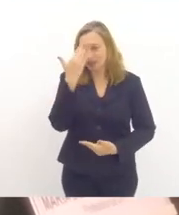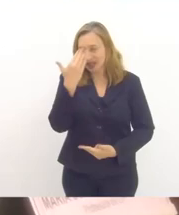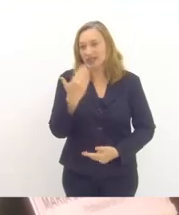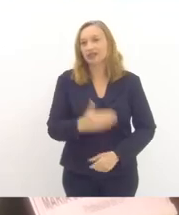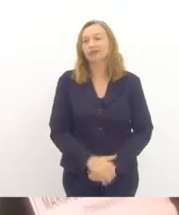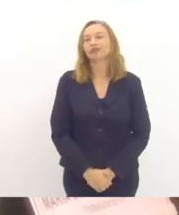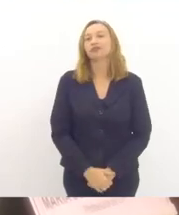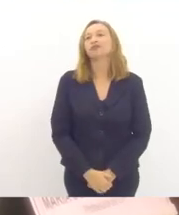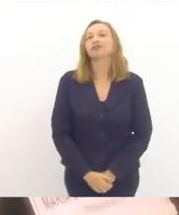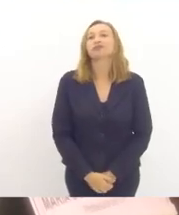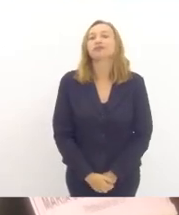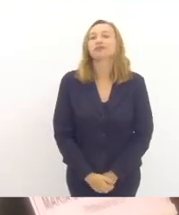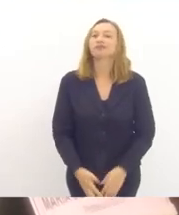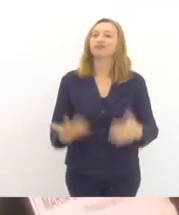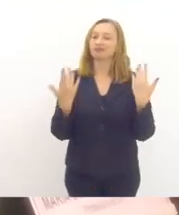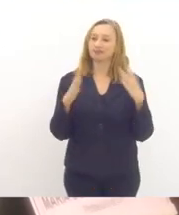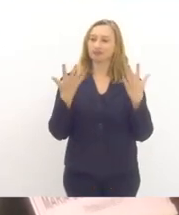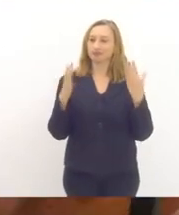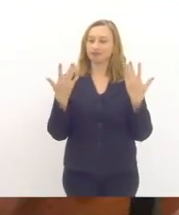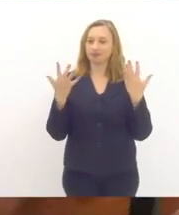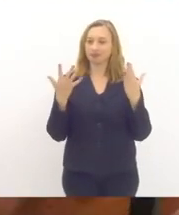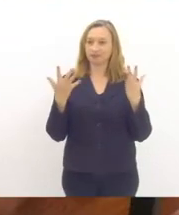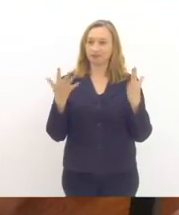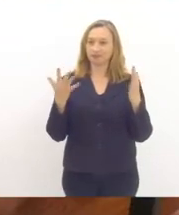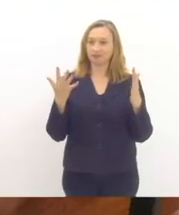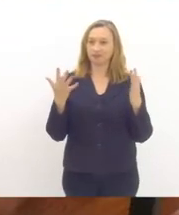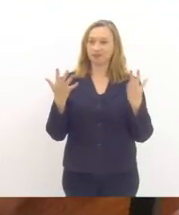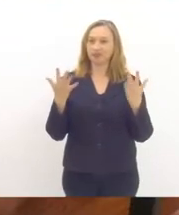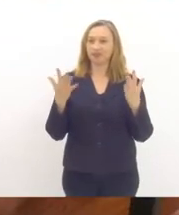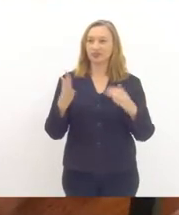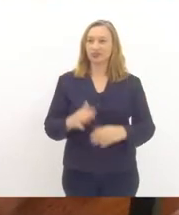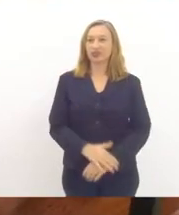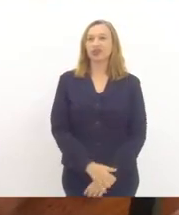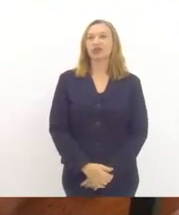Obrigada. Muito obrigado, professora Del Carmen.